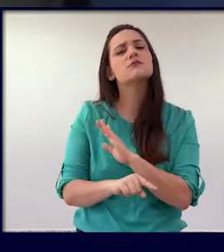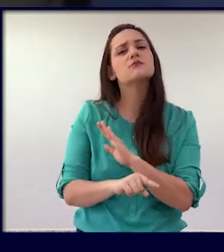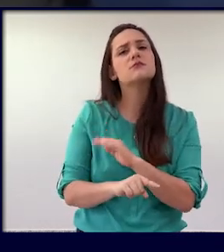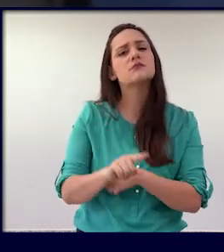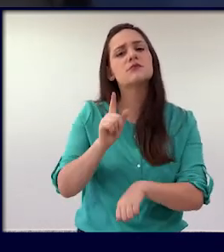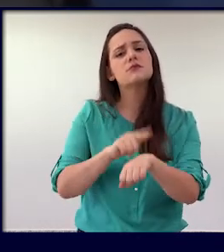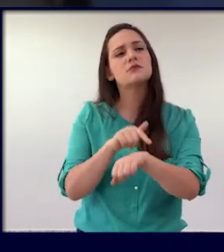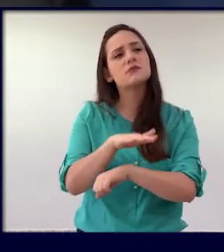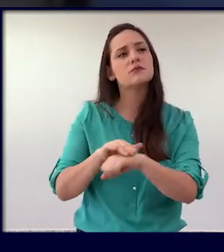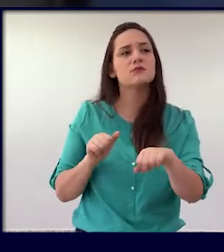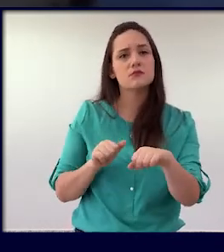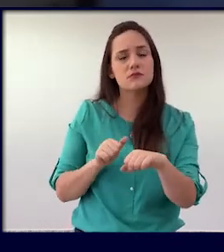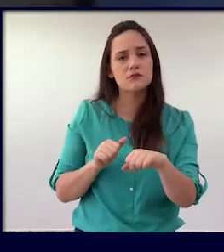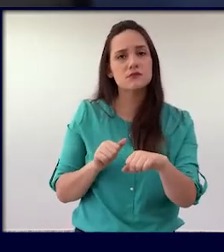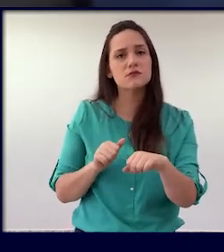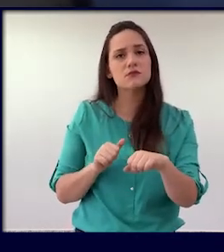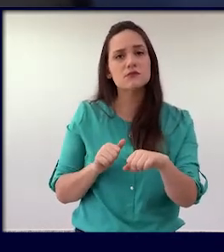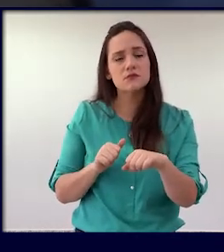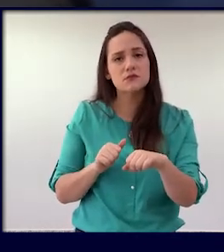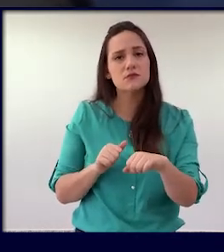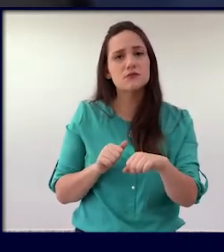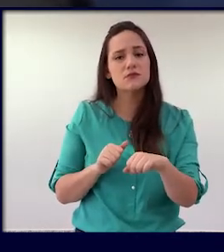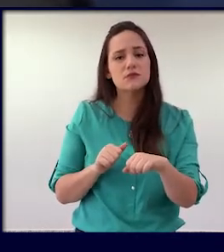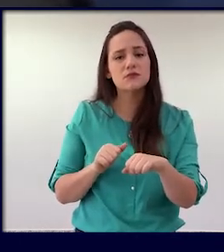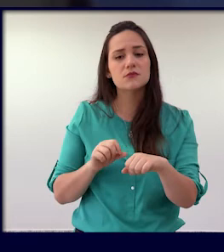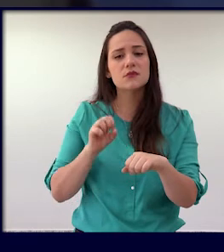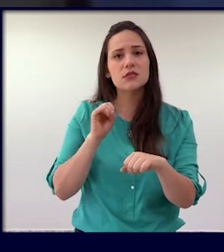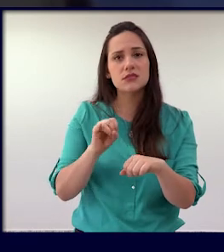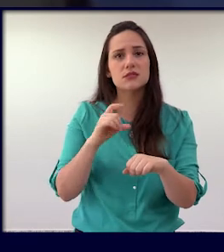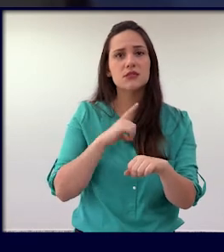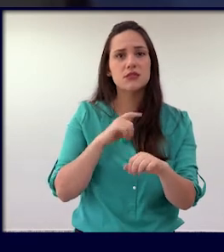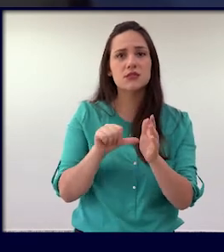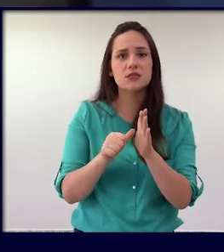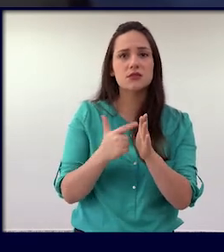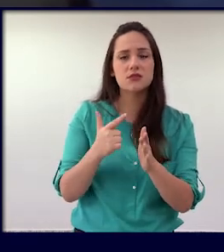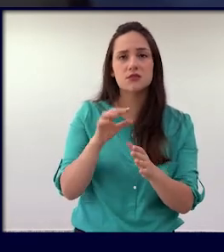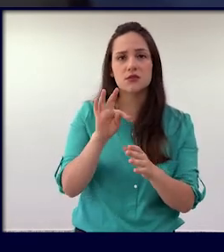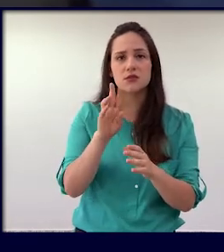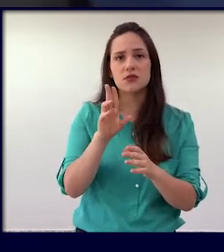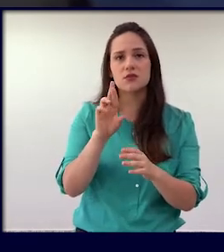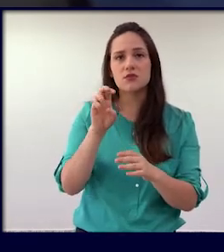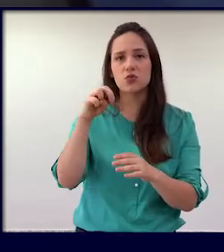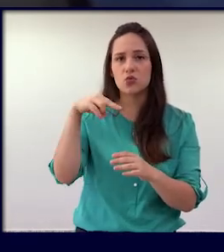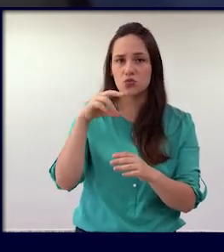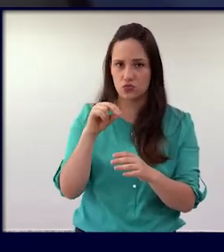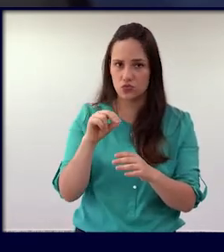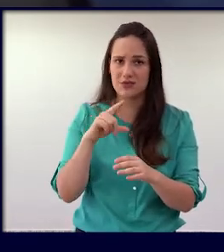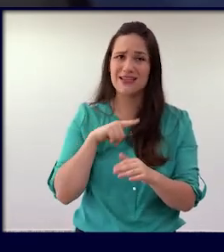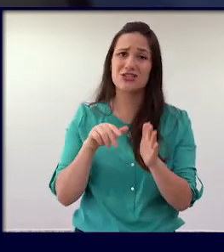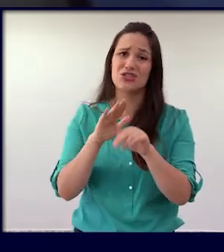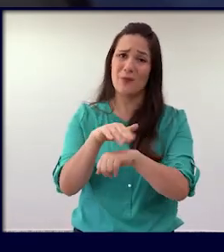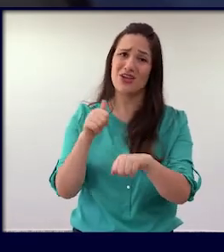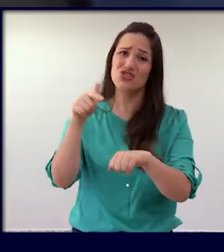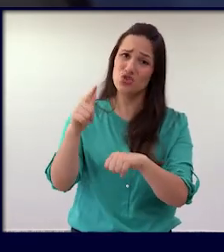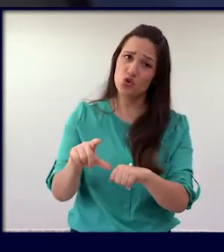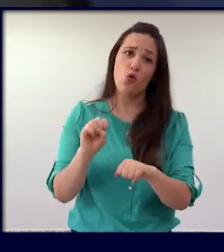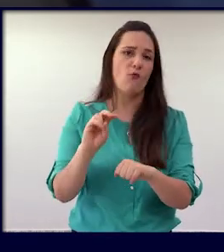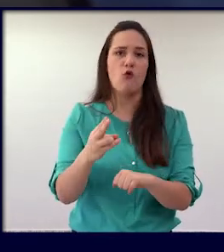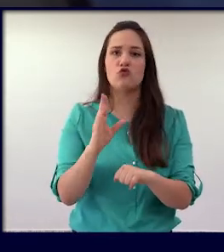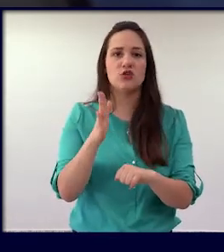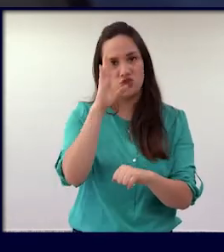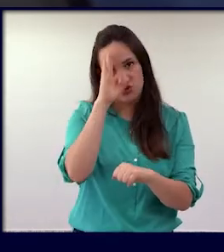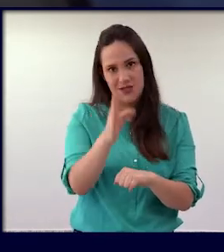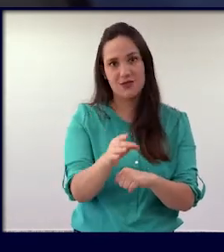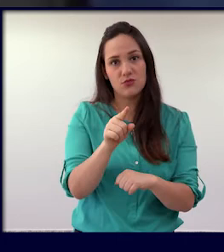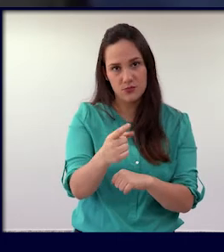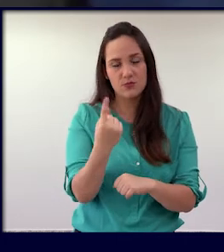Kátia, agora em relação a essa convocação, a pessoa ela é convocada para as eleições, e se houver segundo turno, acontece outra convocação ou ela